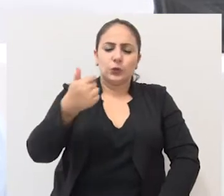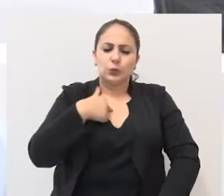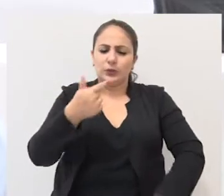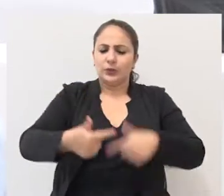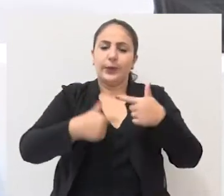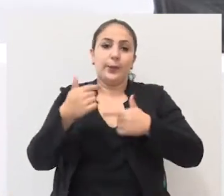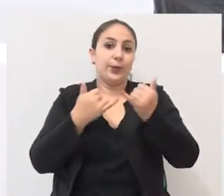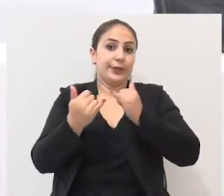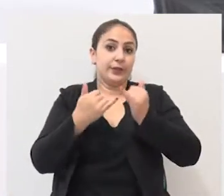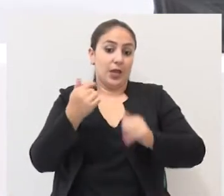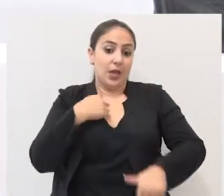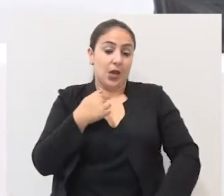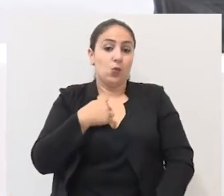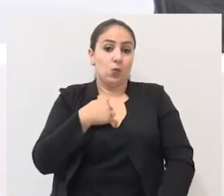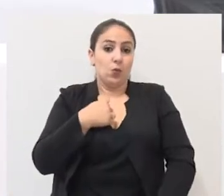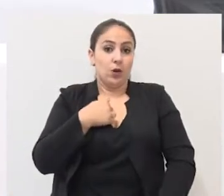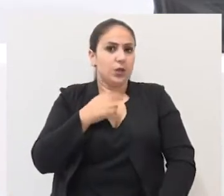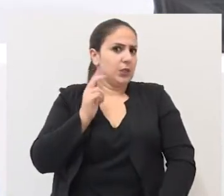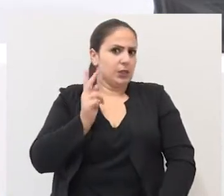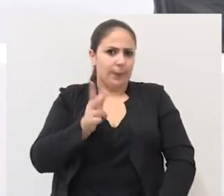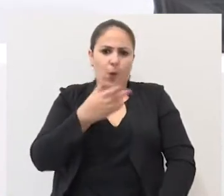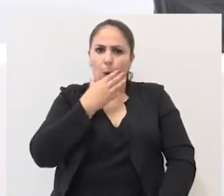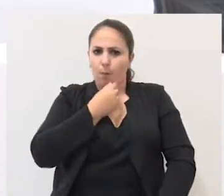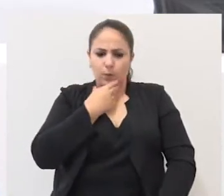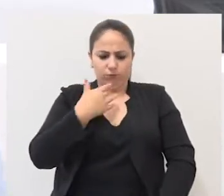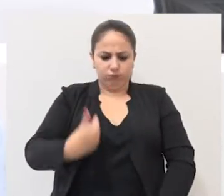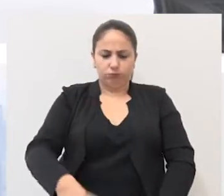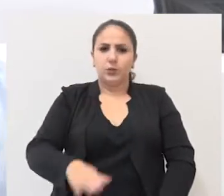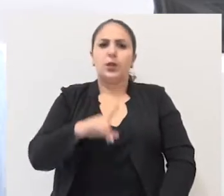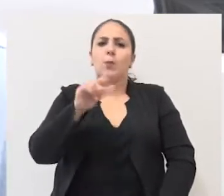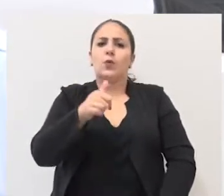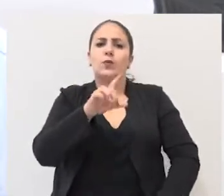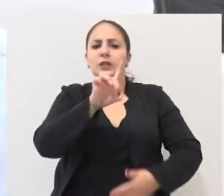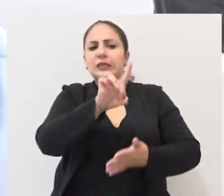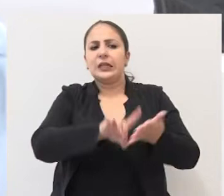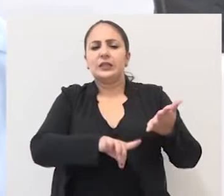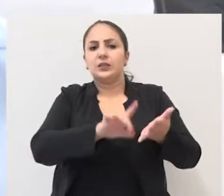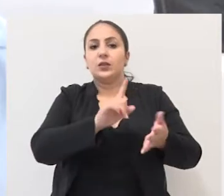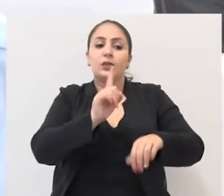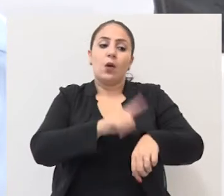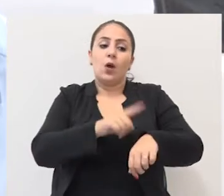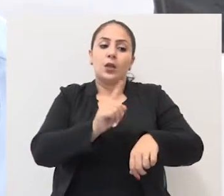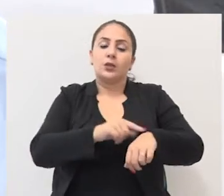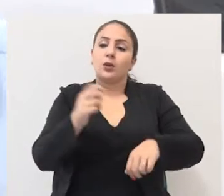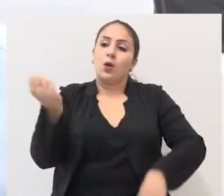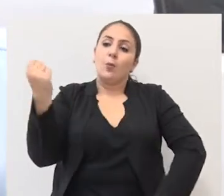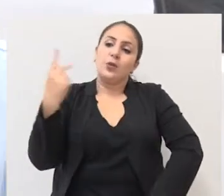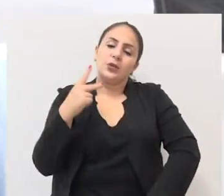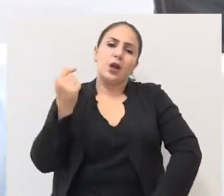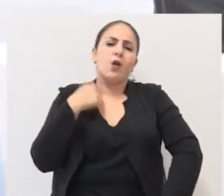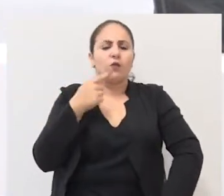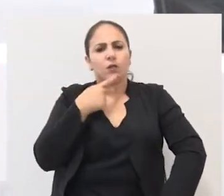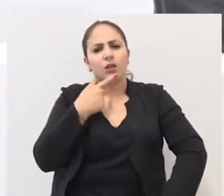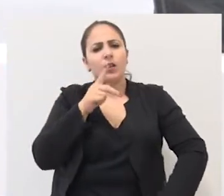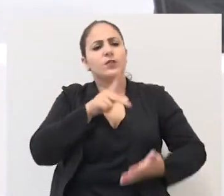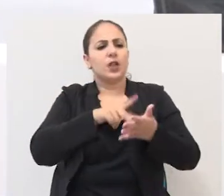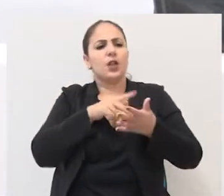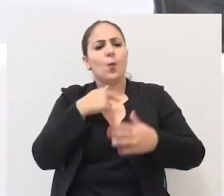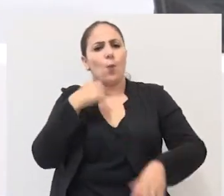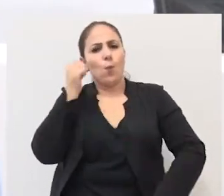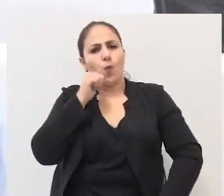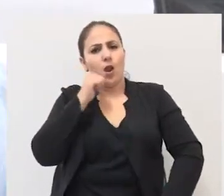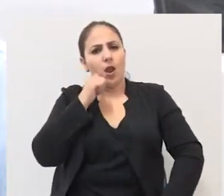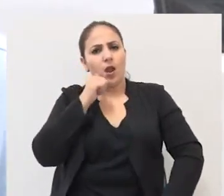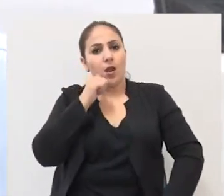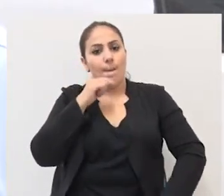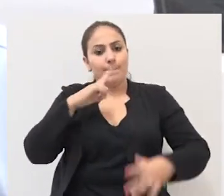você trabalhar, eu, por exemplo, Roberto, sempre fui homem, né, fazer uma declaração, dizendo, na hora da minha aposentadoria, dizendo que, na verdade, eu sou uma mulher